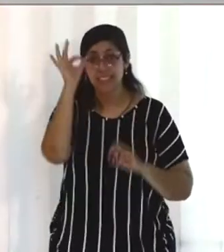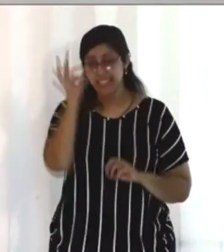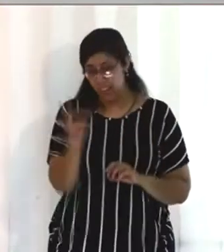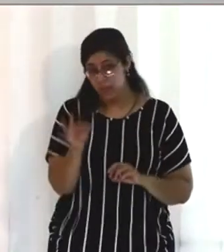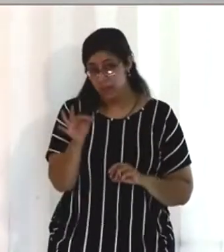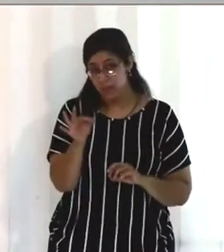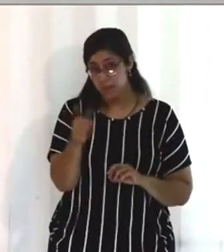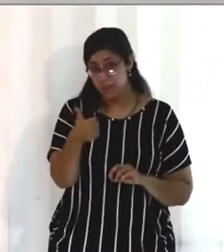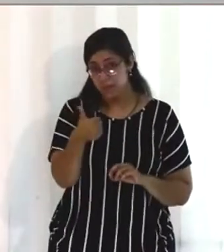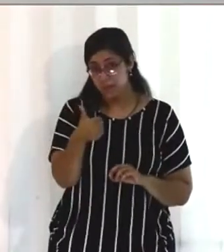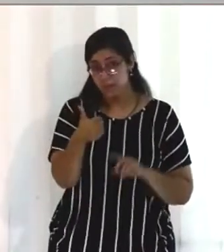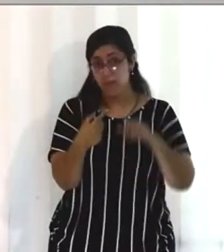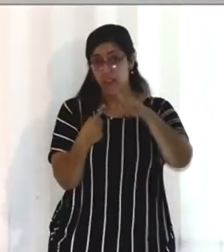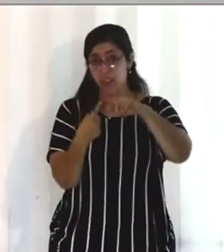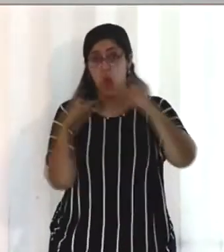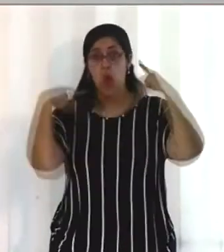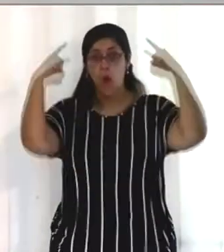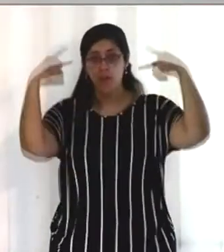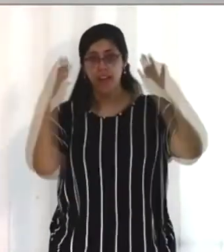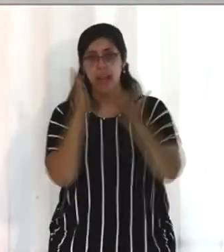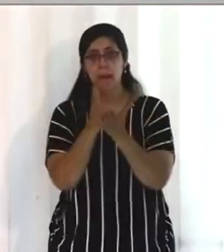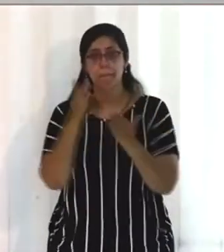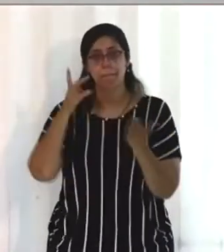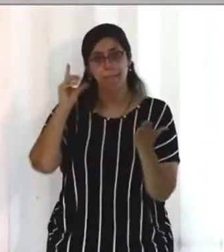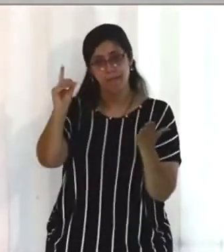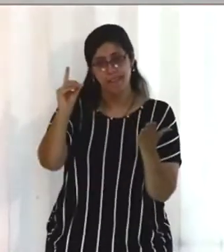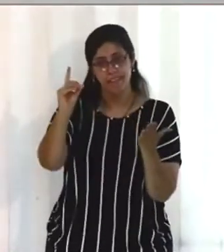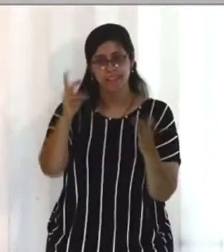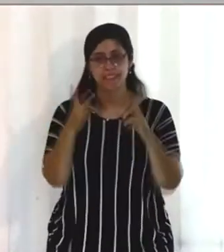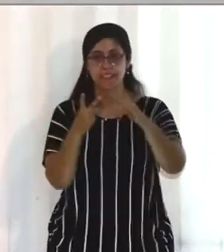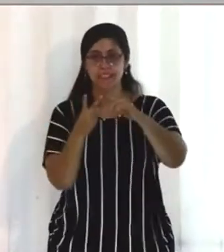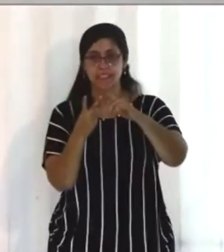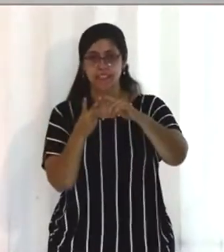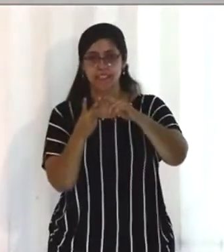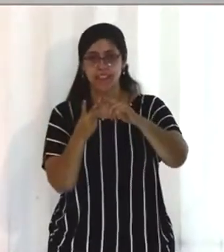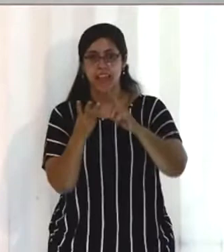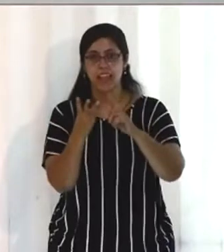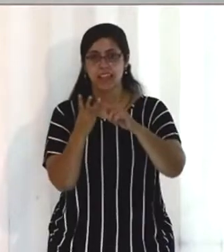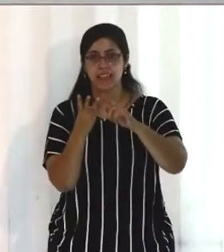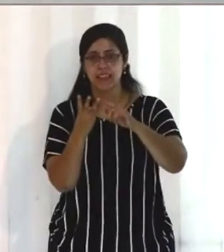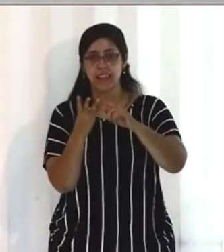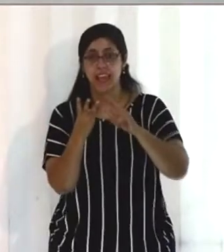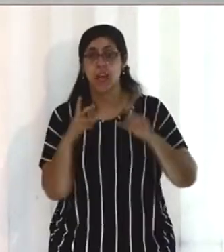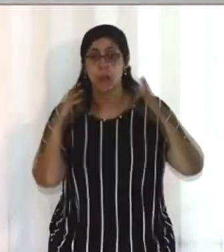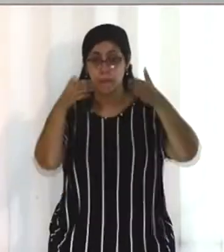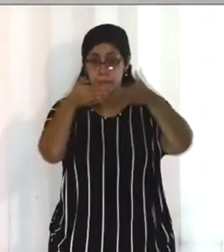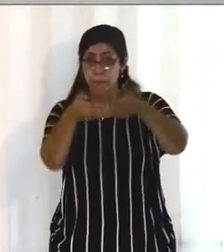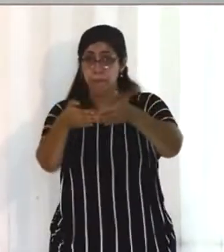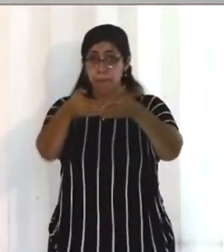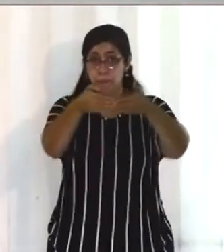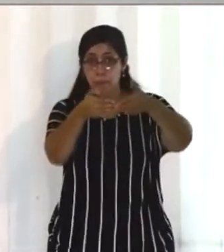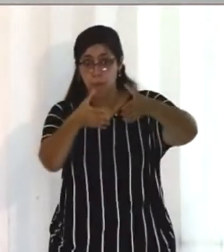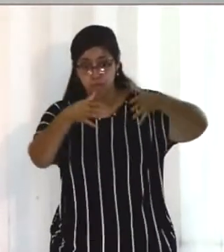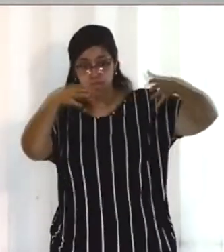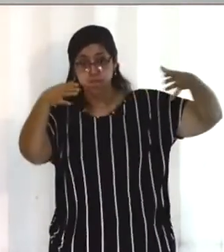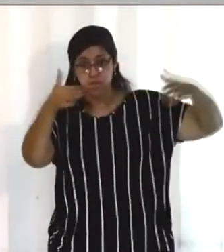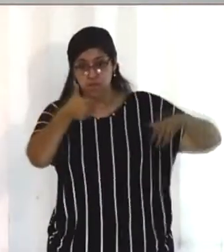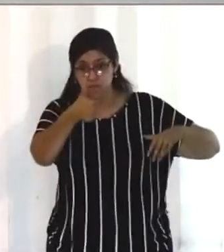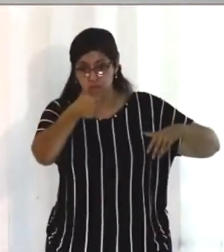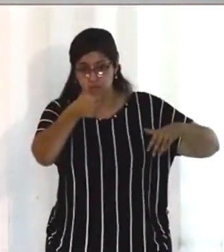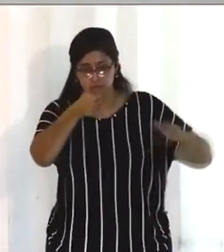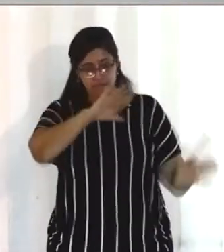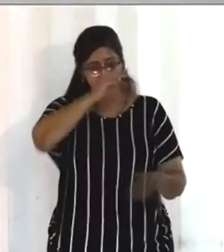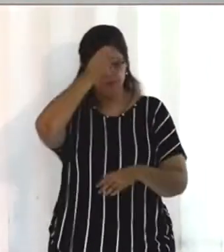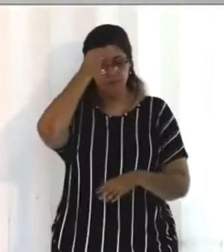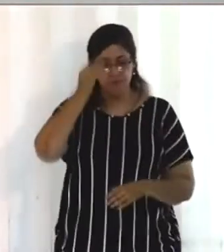Uma ovelhinha, uma Bíblia e uma arca. Agora nós adultos, o que esse texto